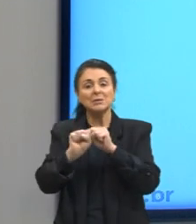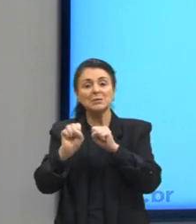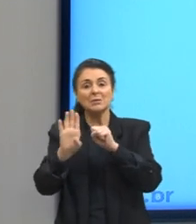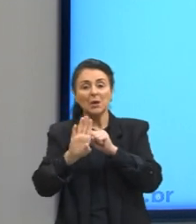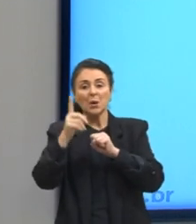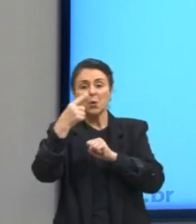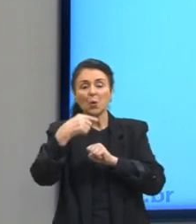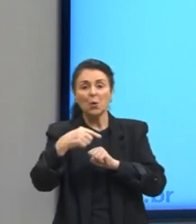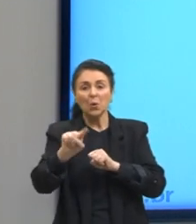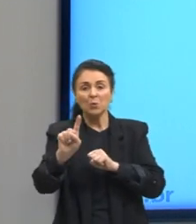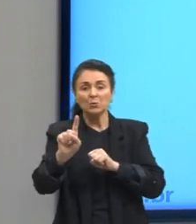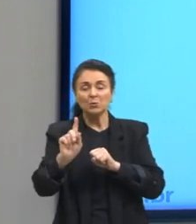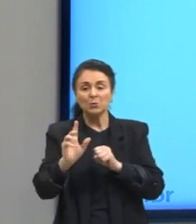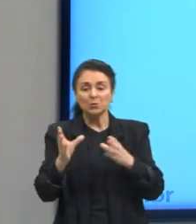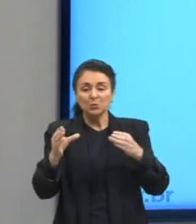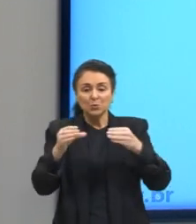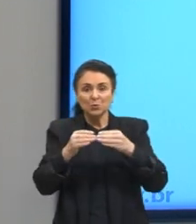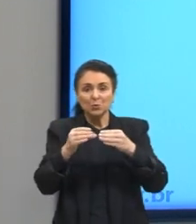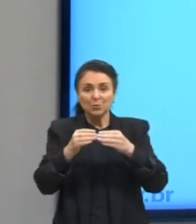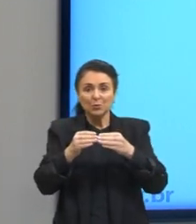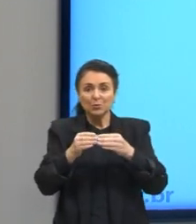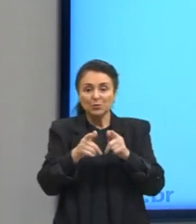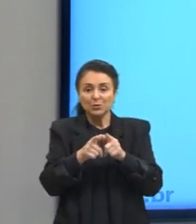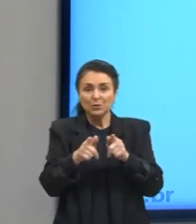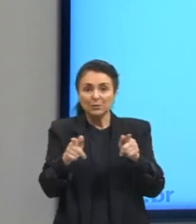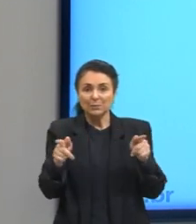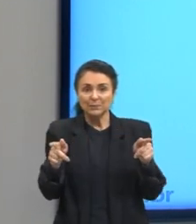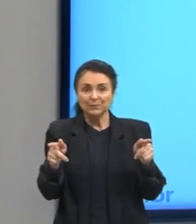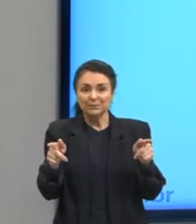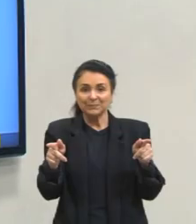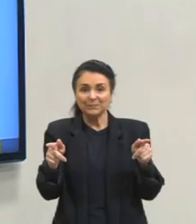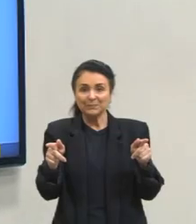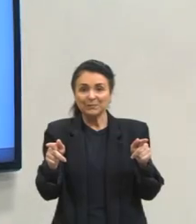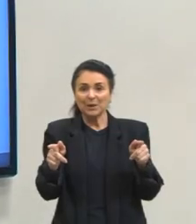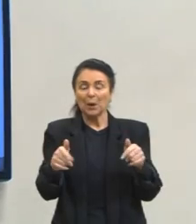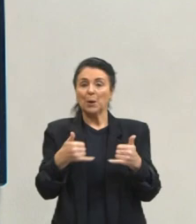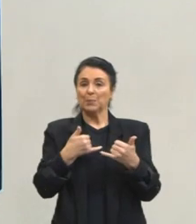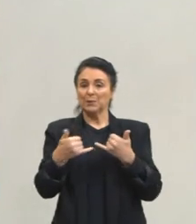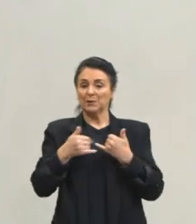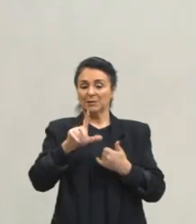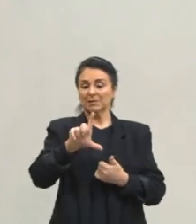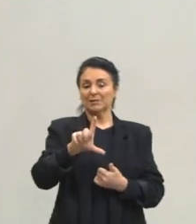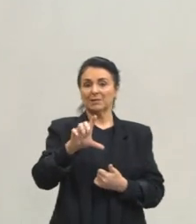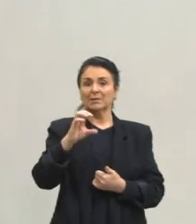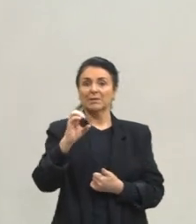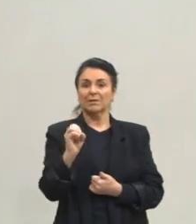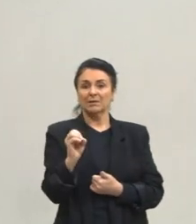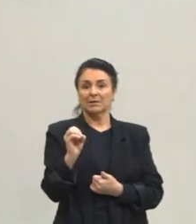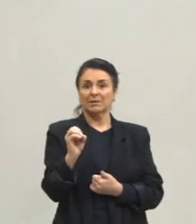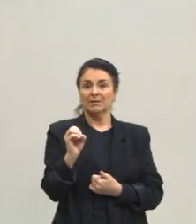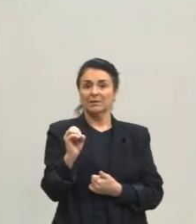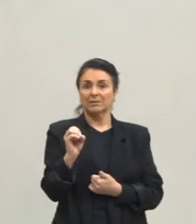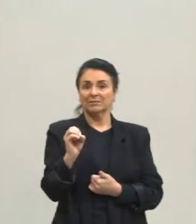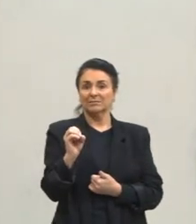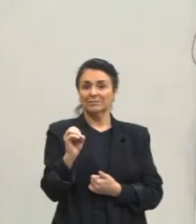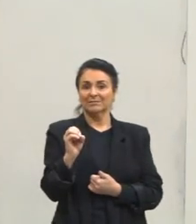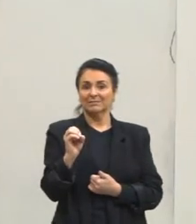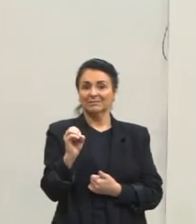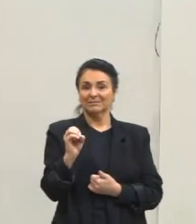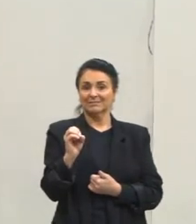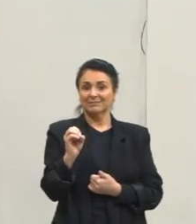então pulou é como se fosse um o